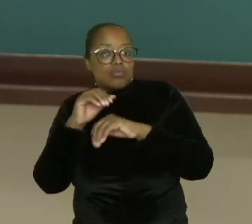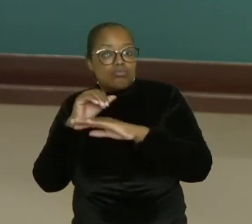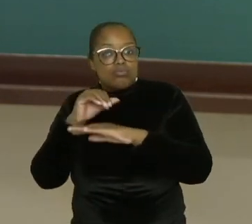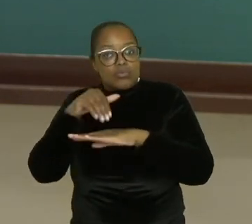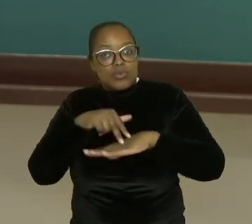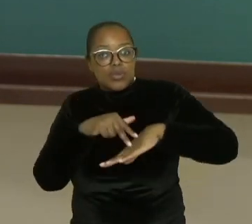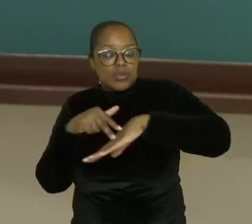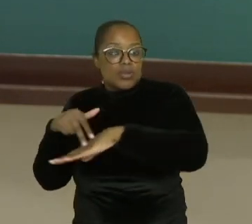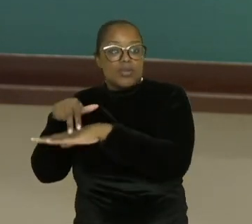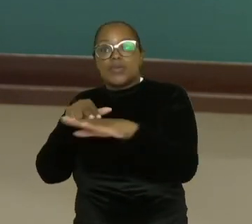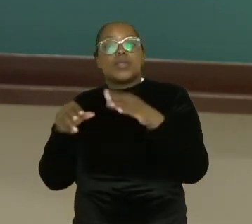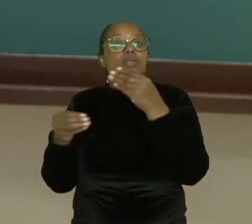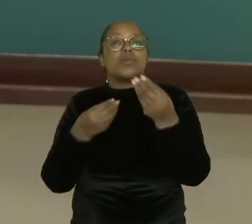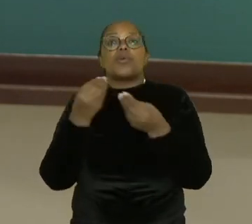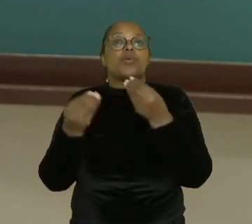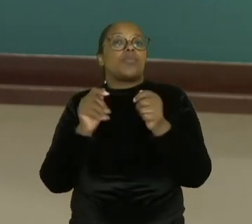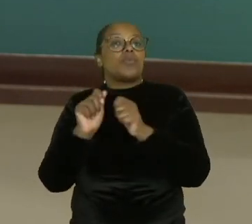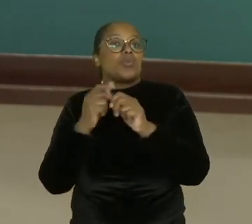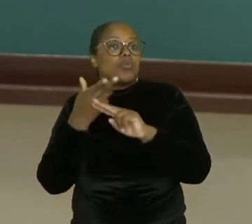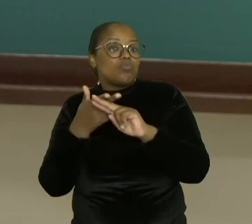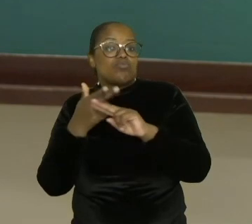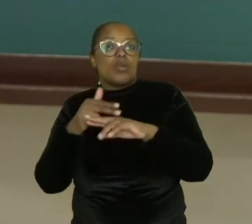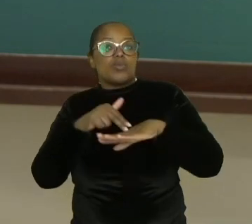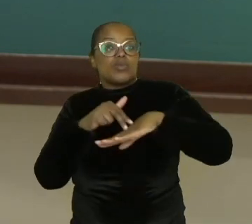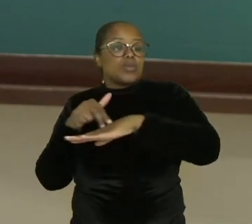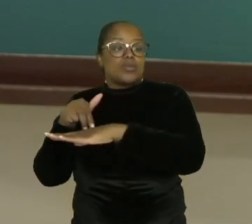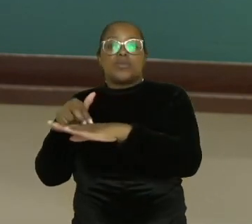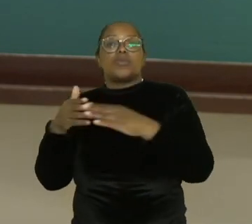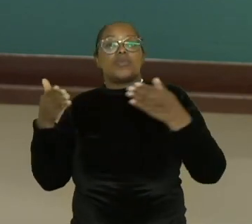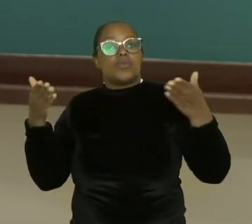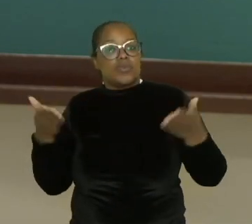o surf pode ser feita no surf. Essa aula